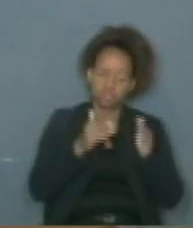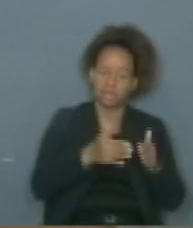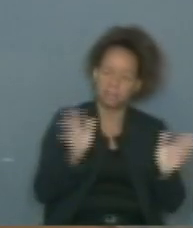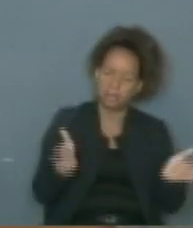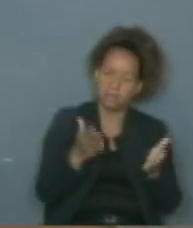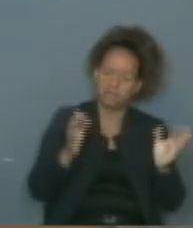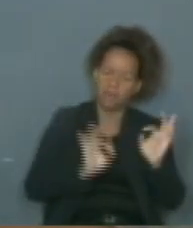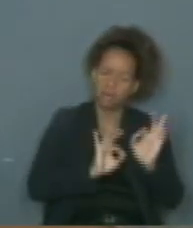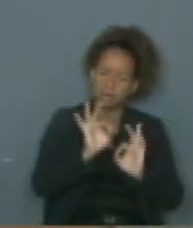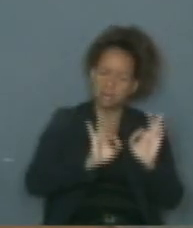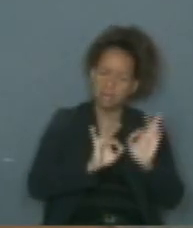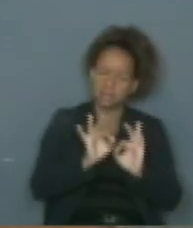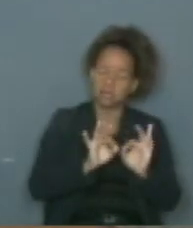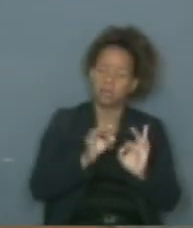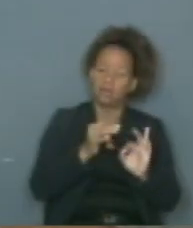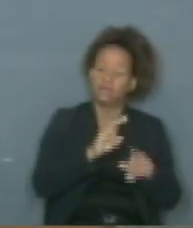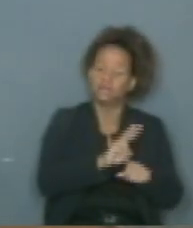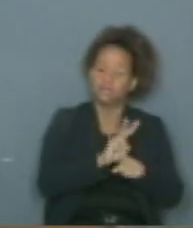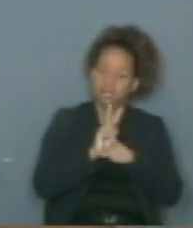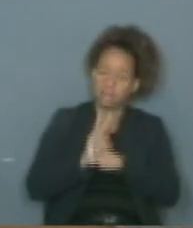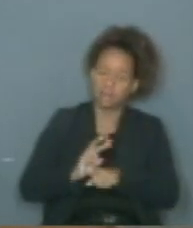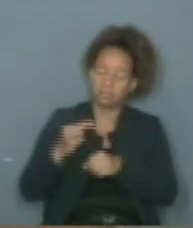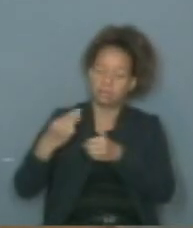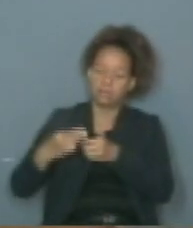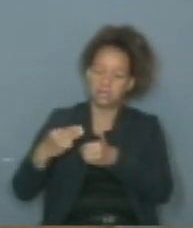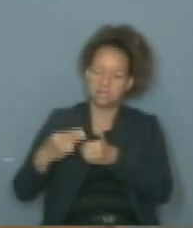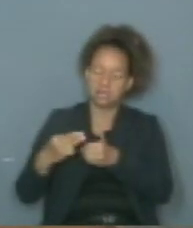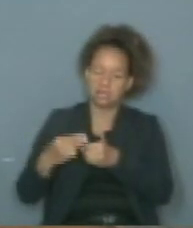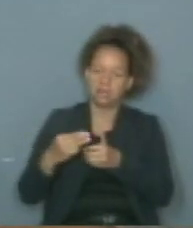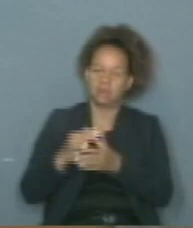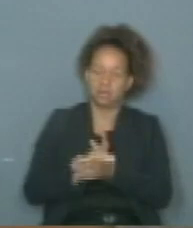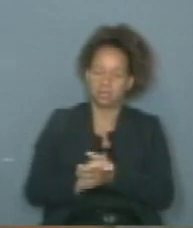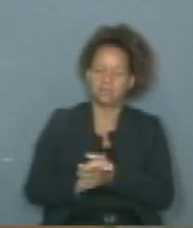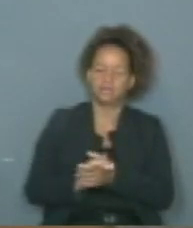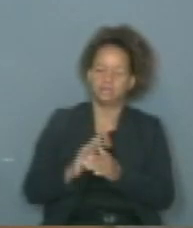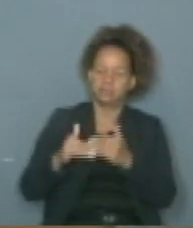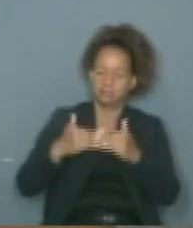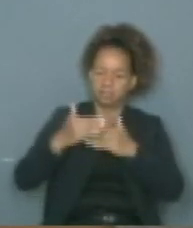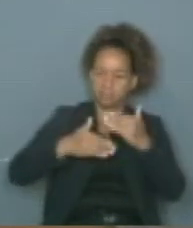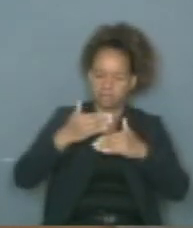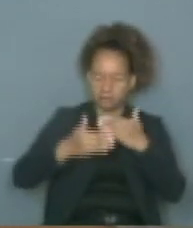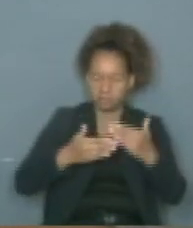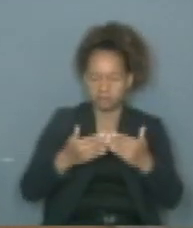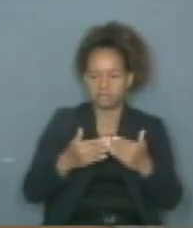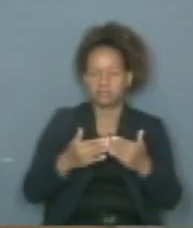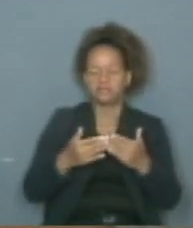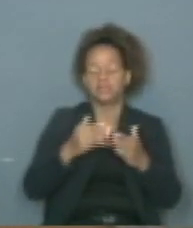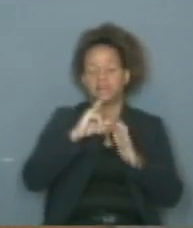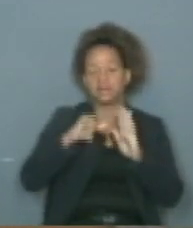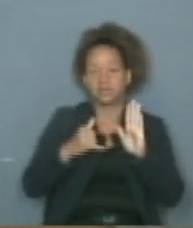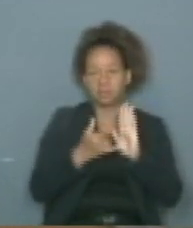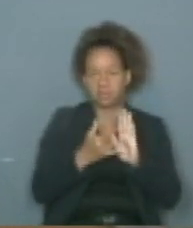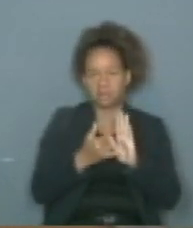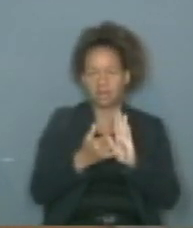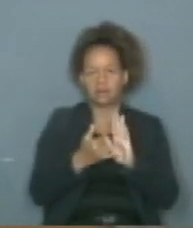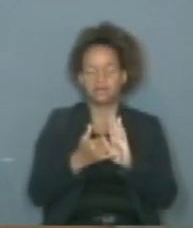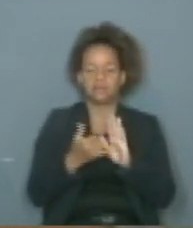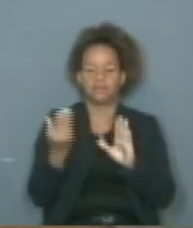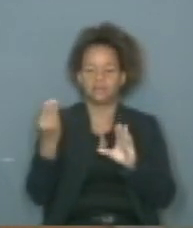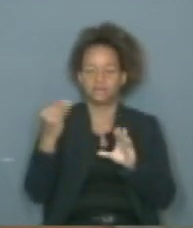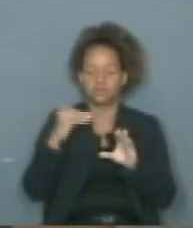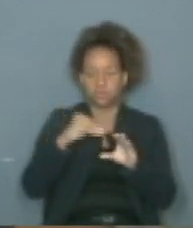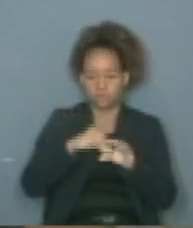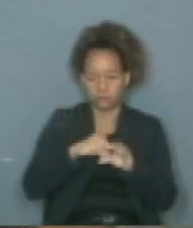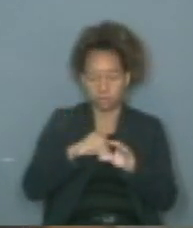promover a regularização de créditos do município decorrentes de débitos tributários, constituídos